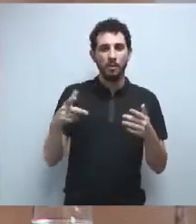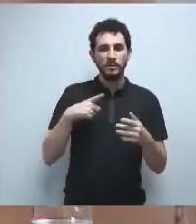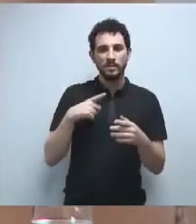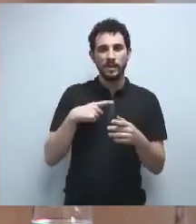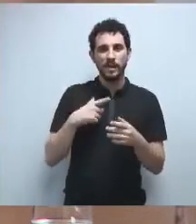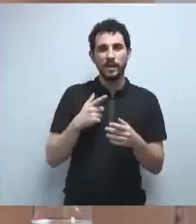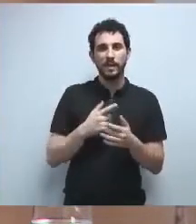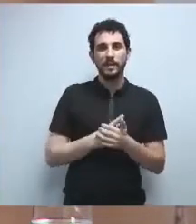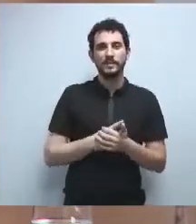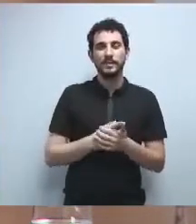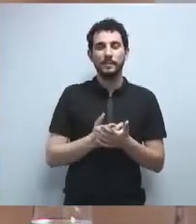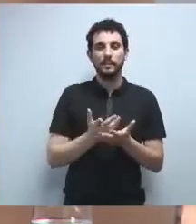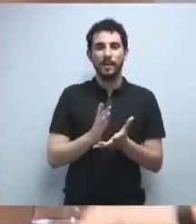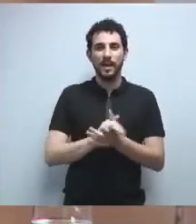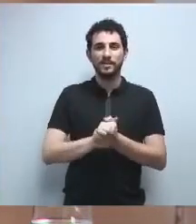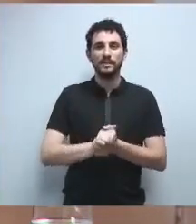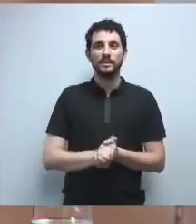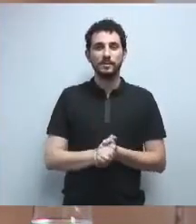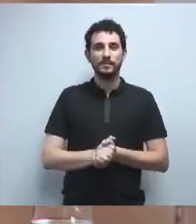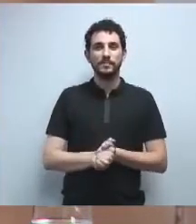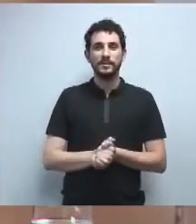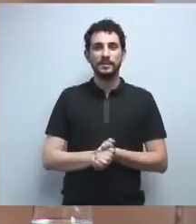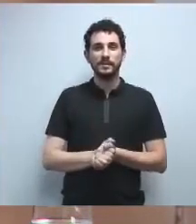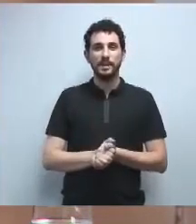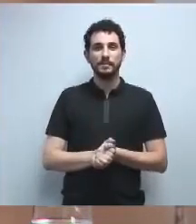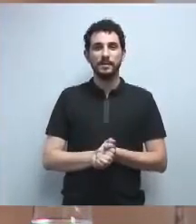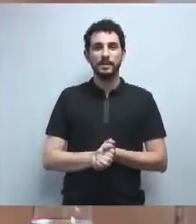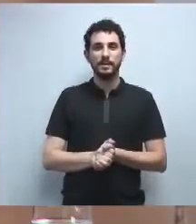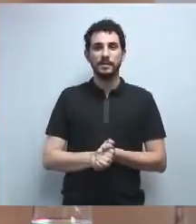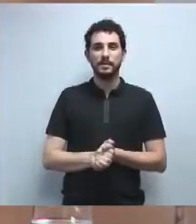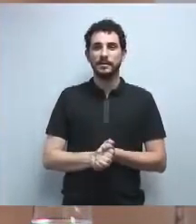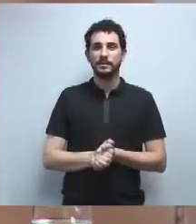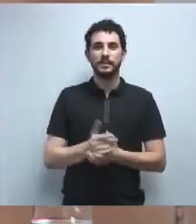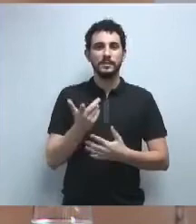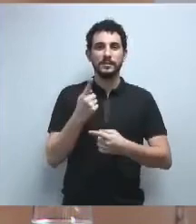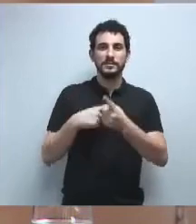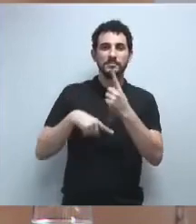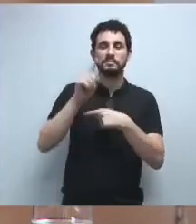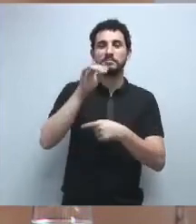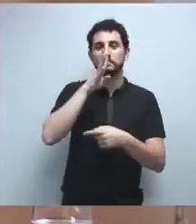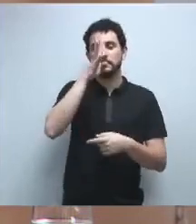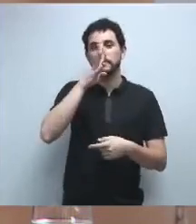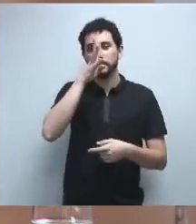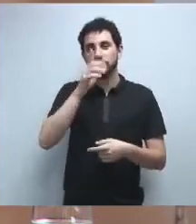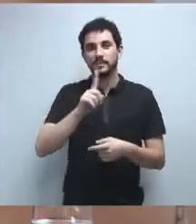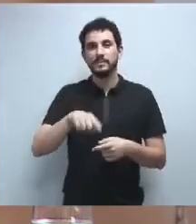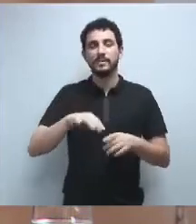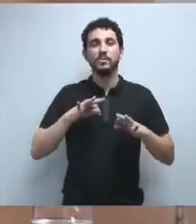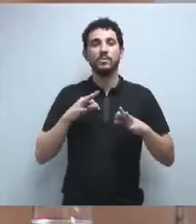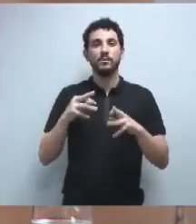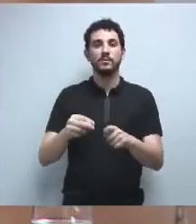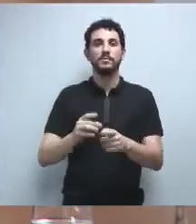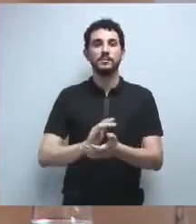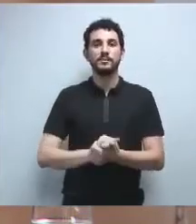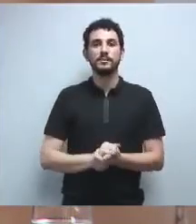se extrapolava mas só alguns não são todos